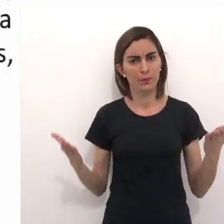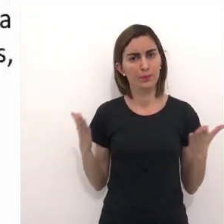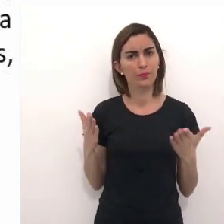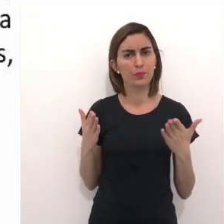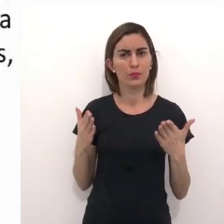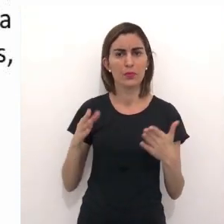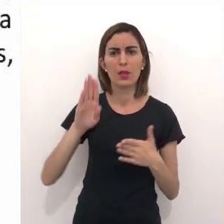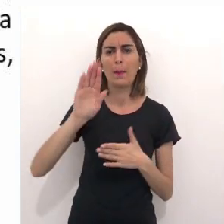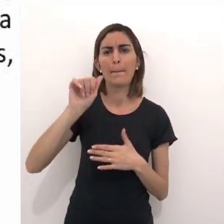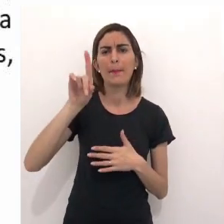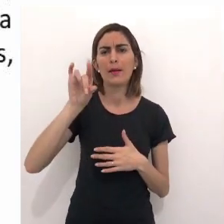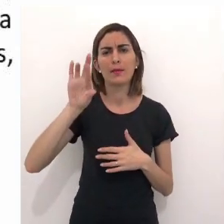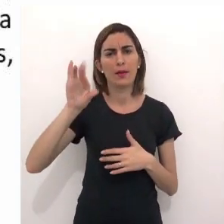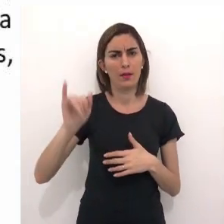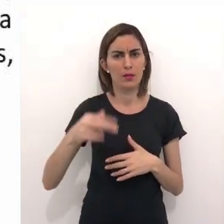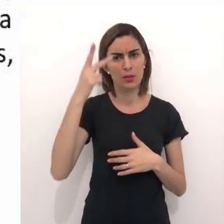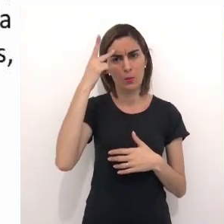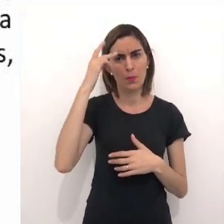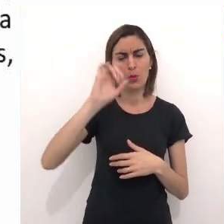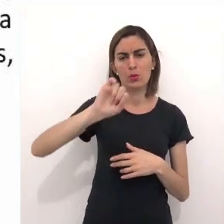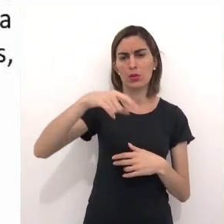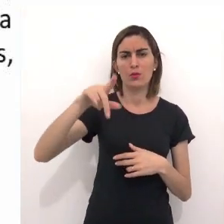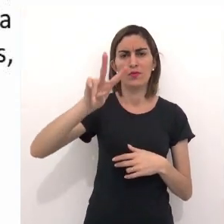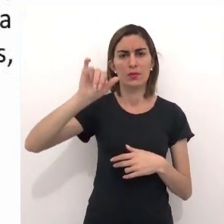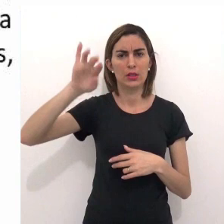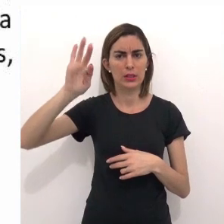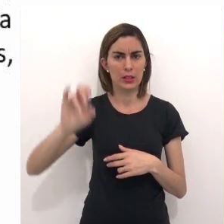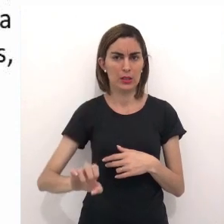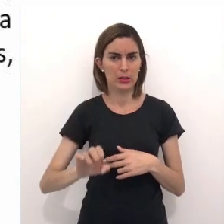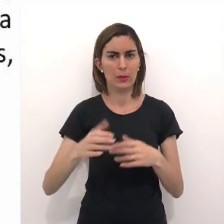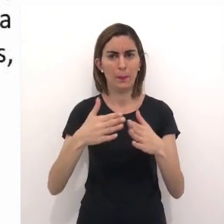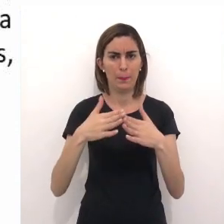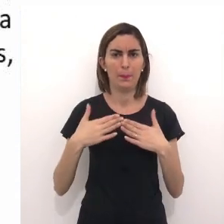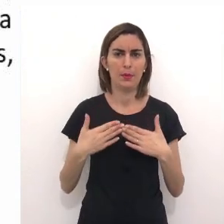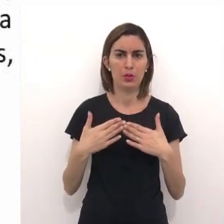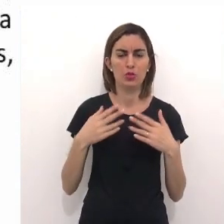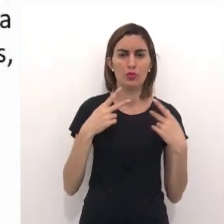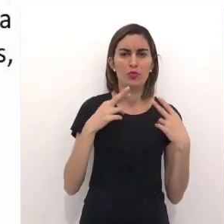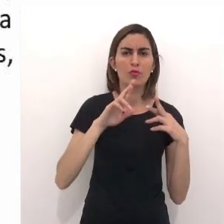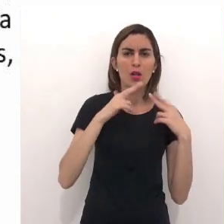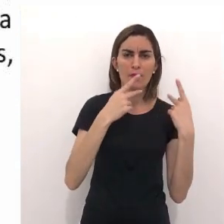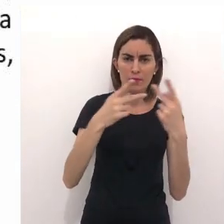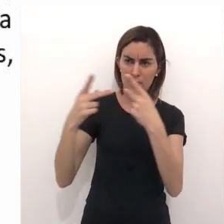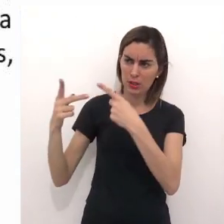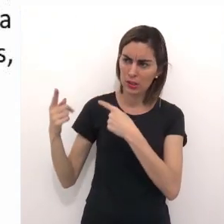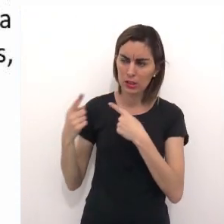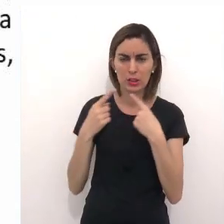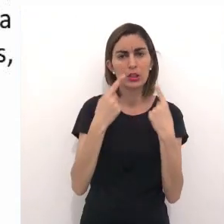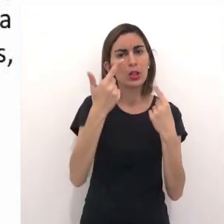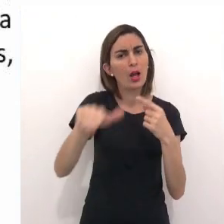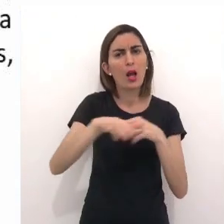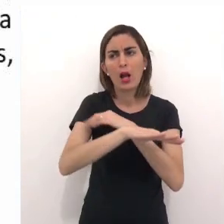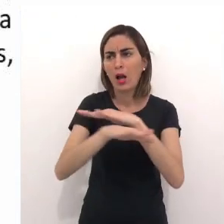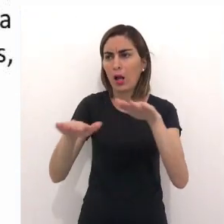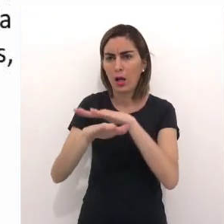bandeirantes de São Paulo e de São Vicente foram requisitados para acabar com o